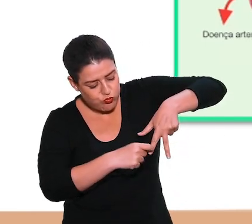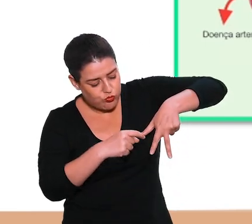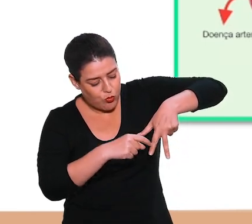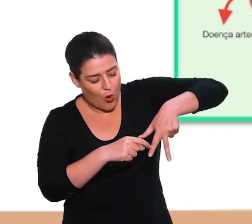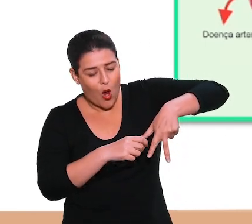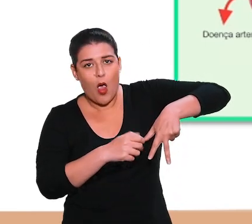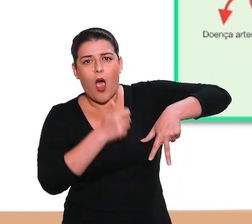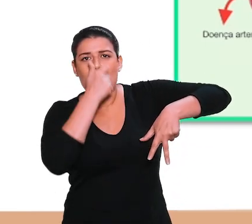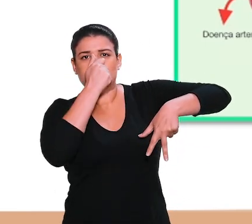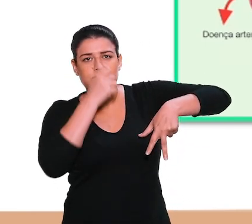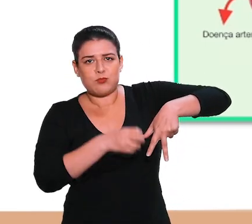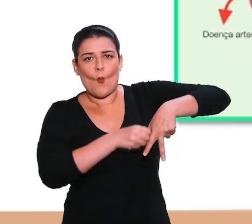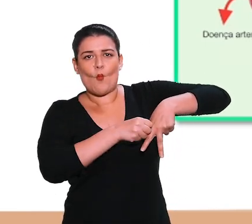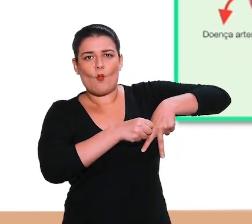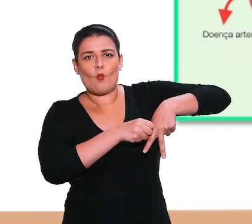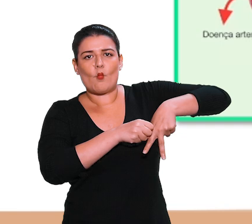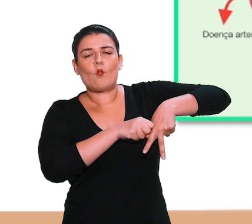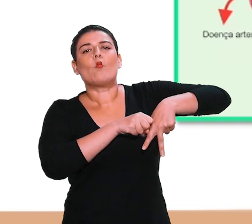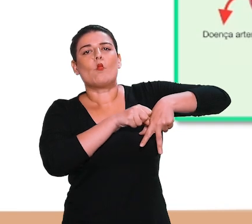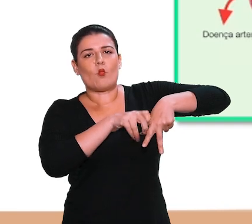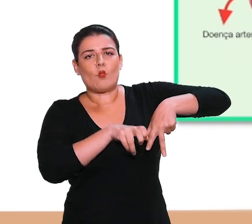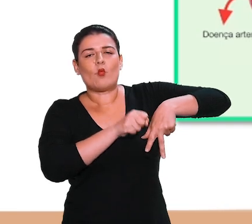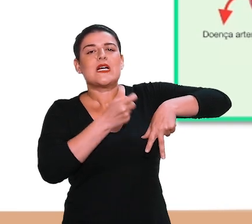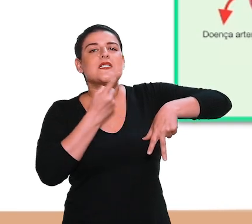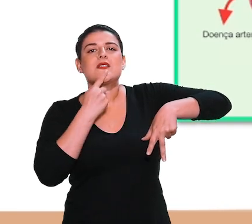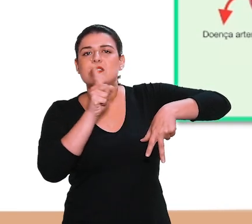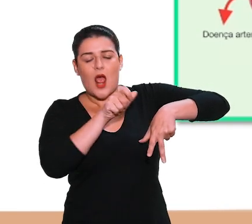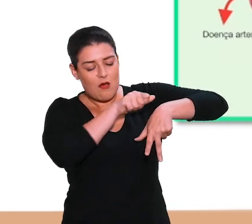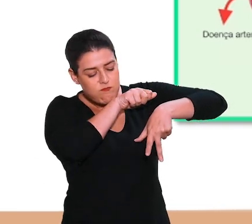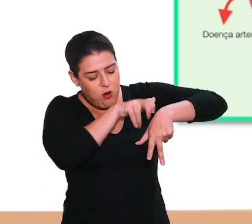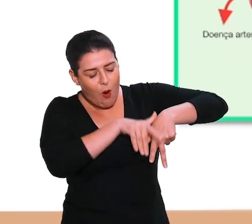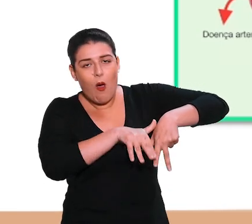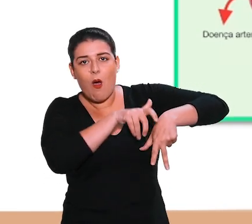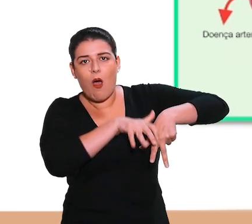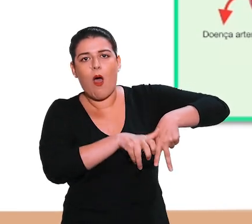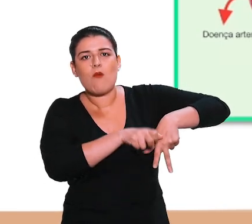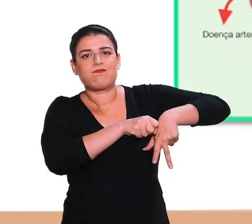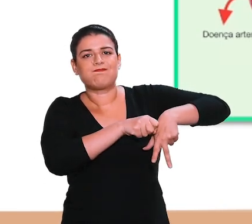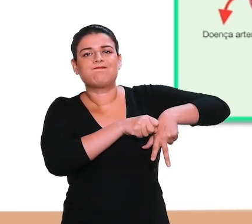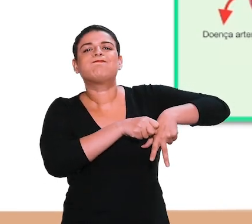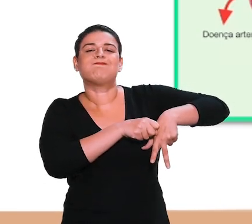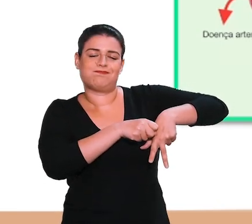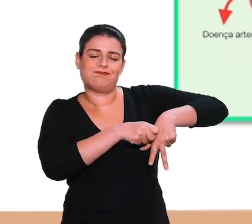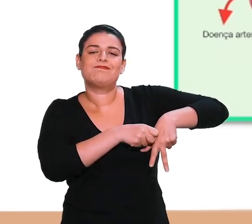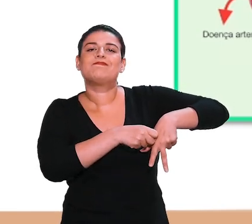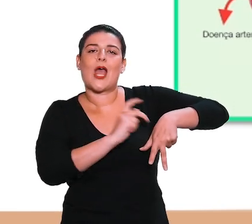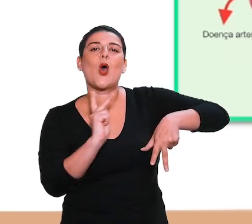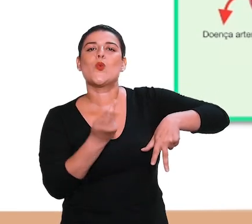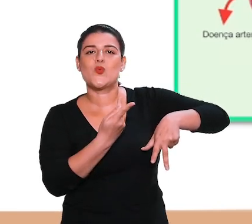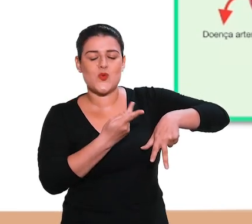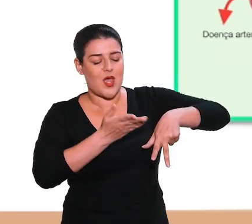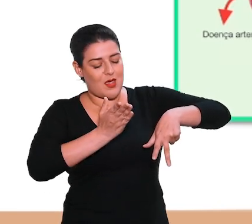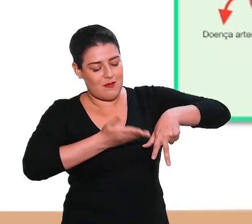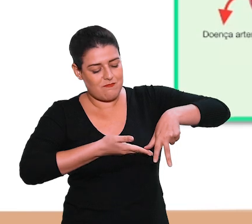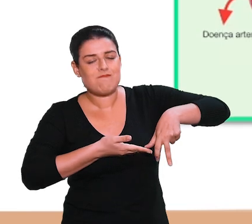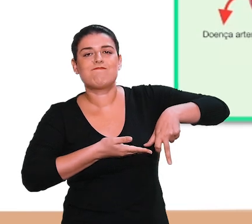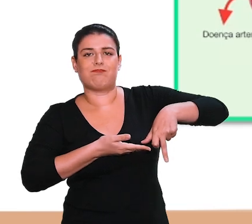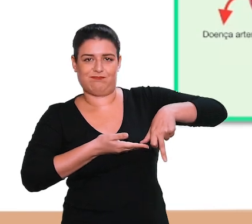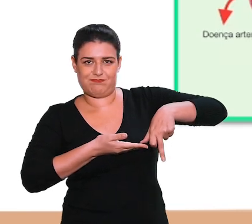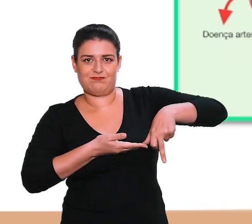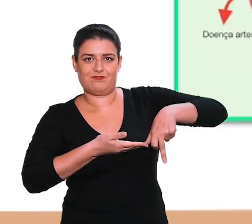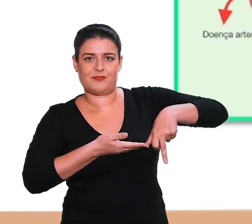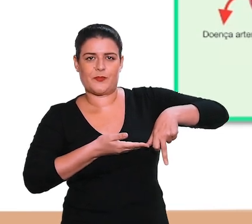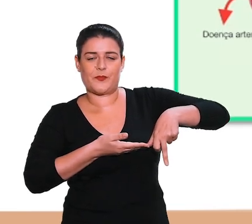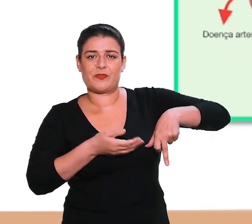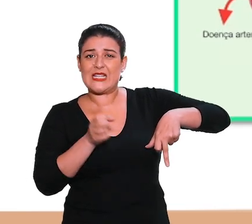vez entupidos, vão causar a doença vascular periférica, a doença arterial obstrutiva periférica.